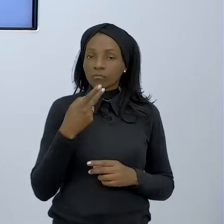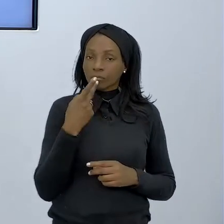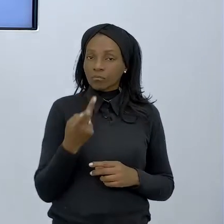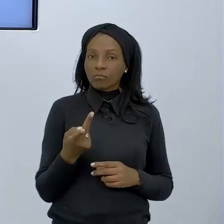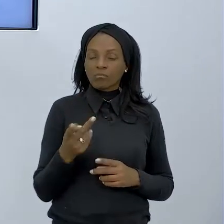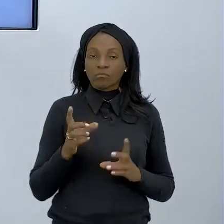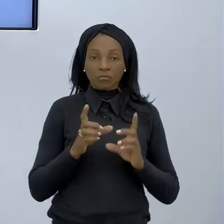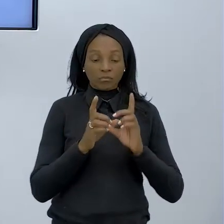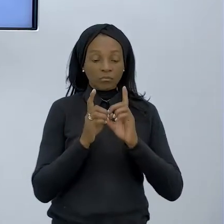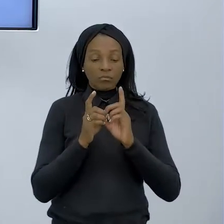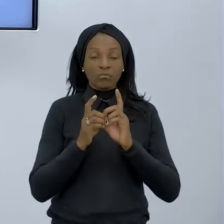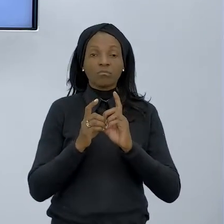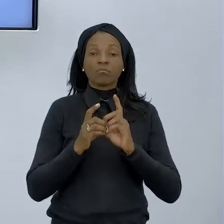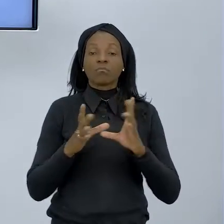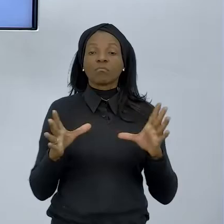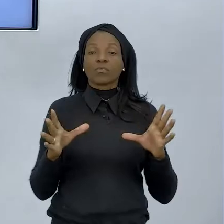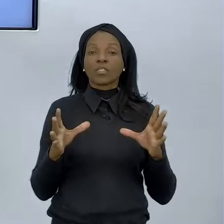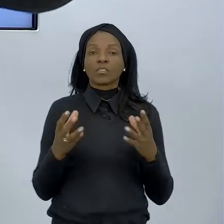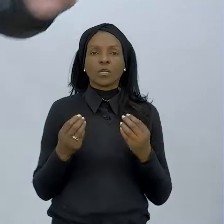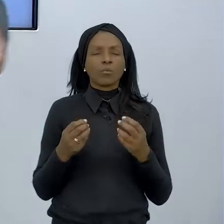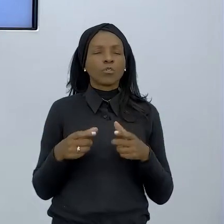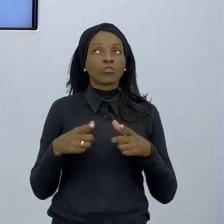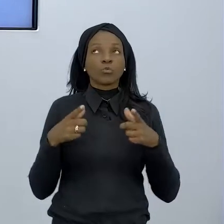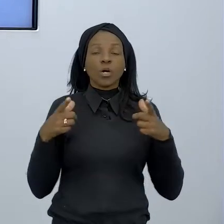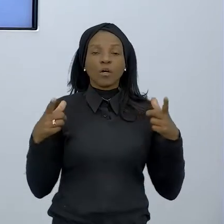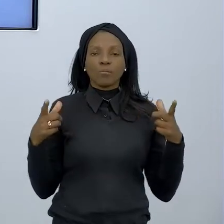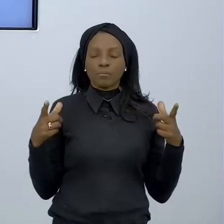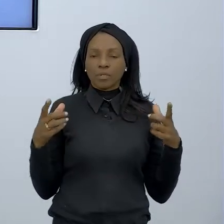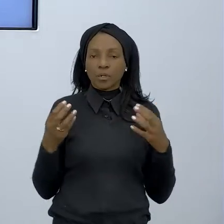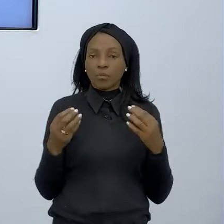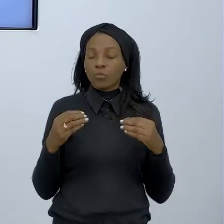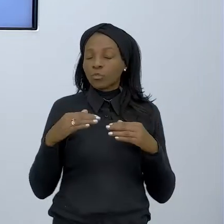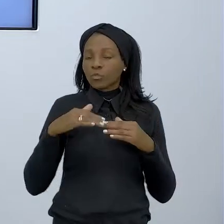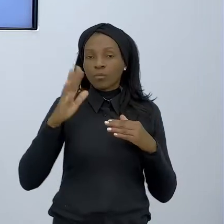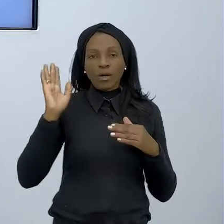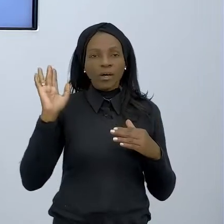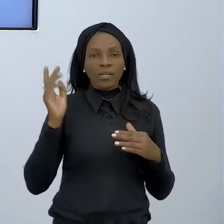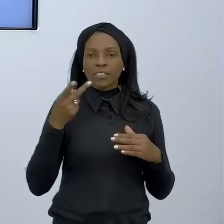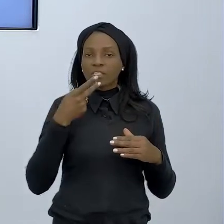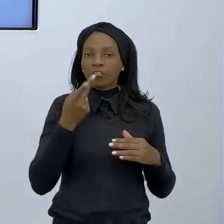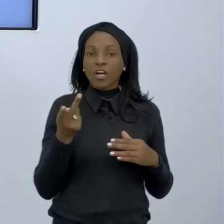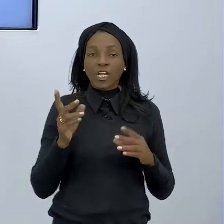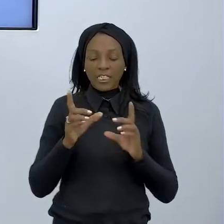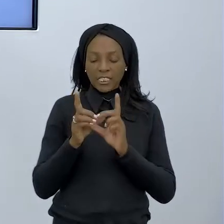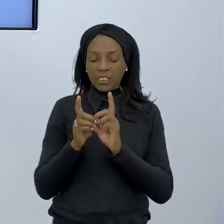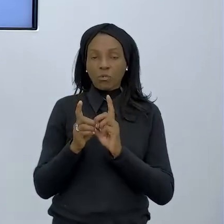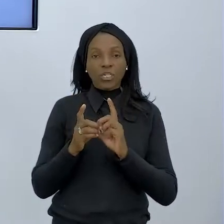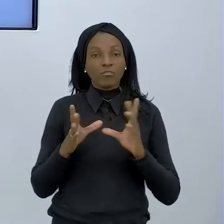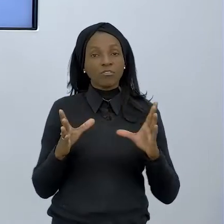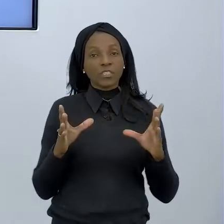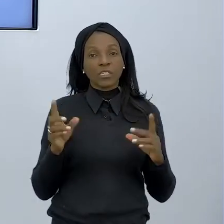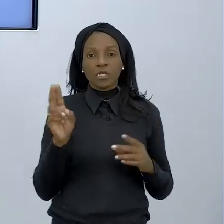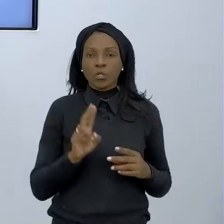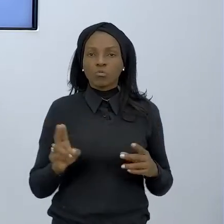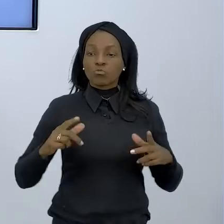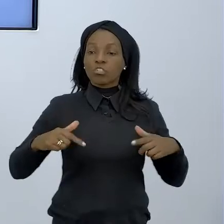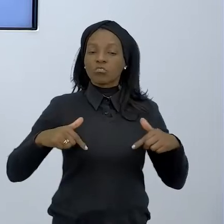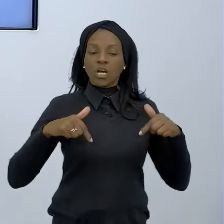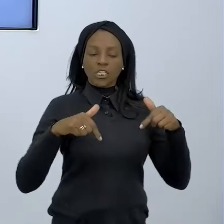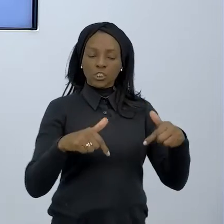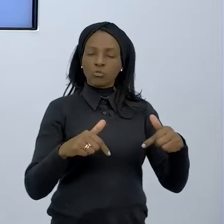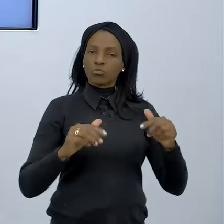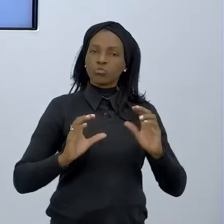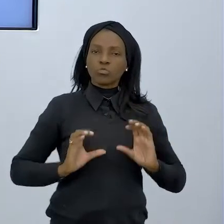de democracia muito além disso. A gente está falando de democracia através da atitude